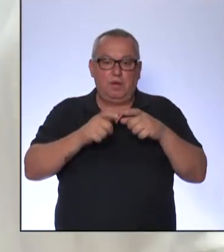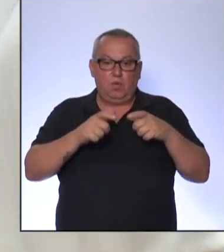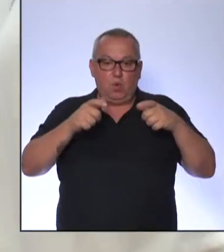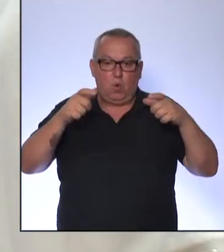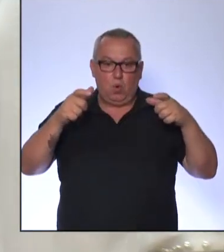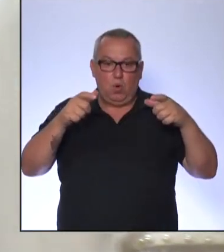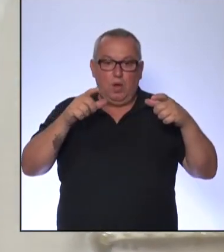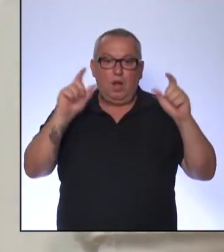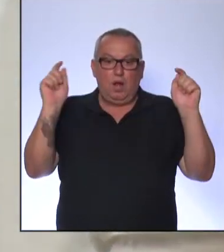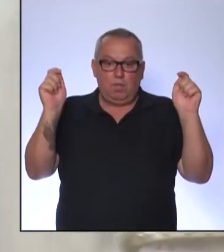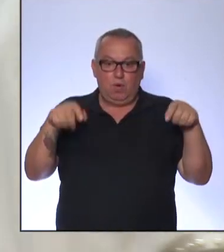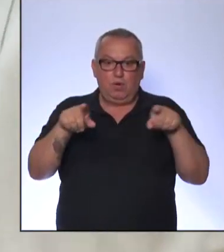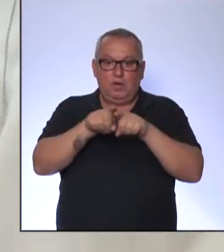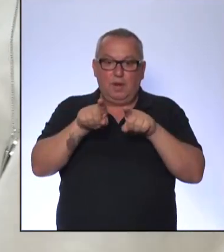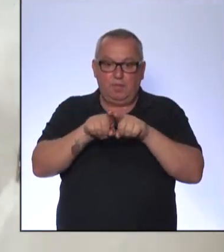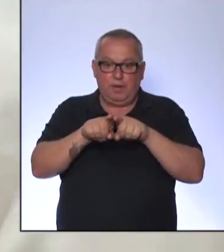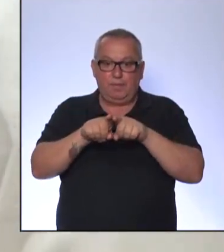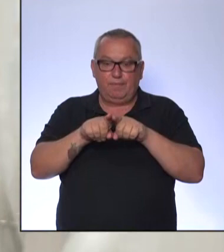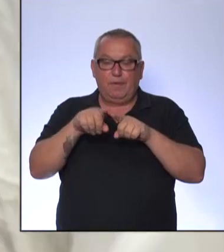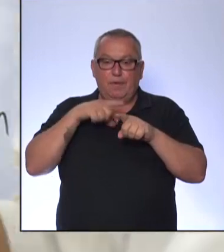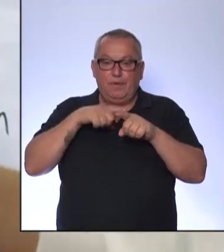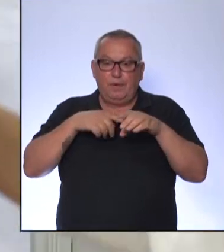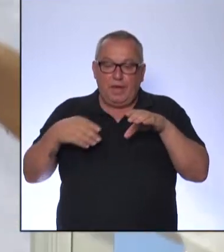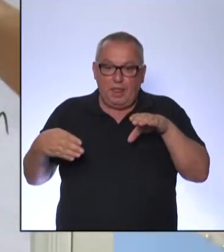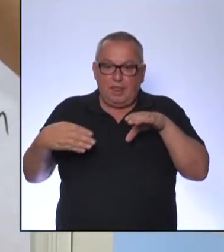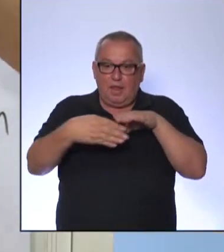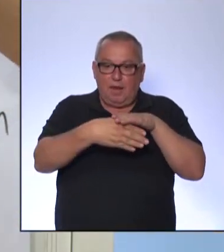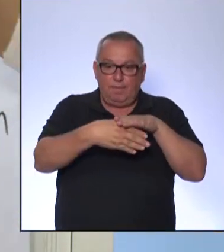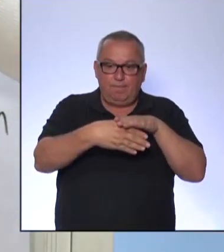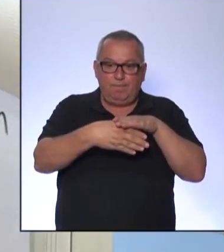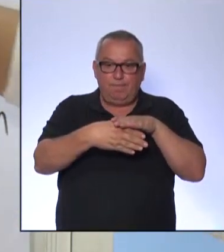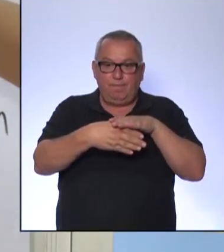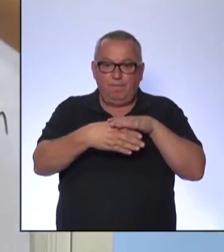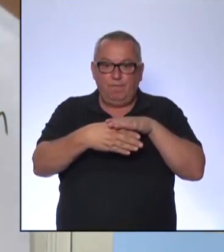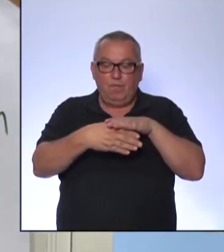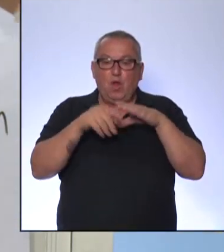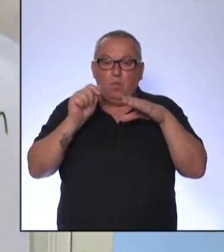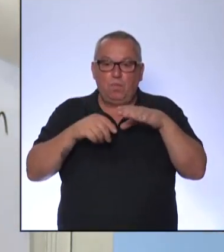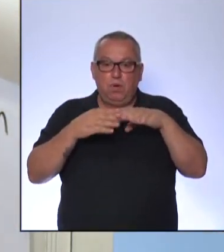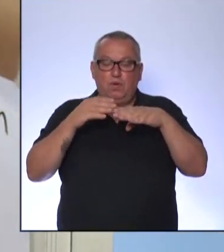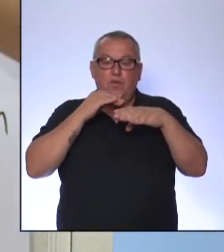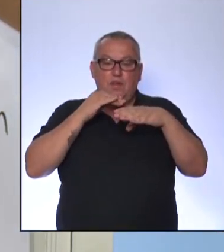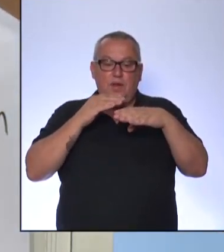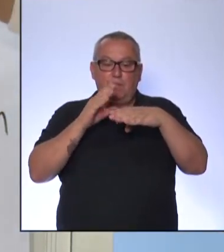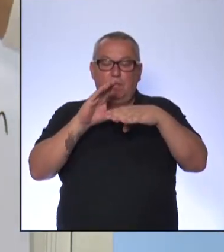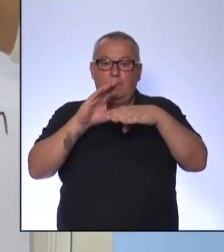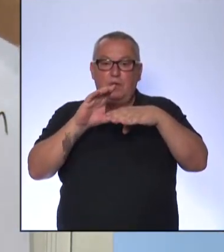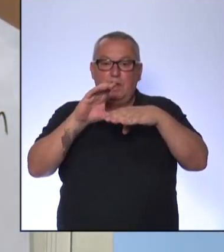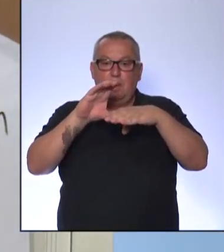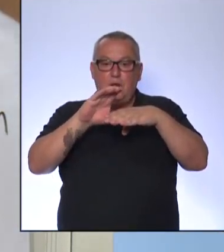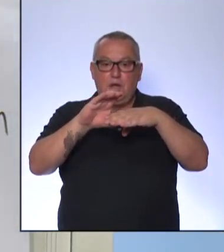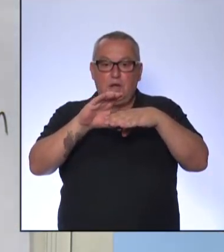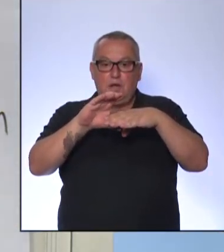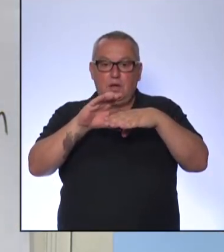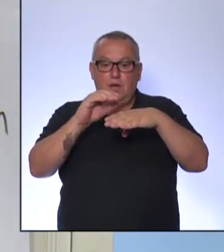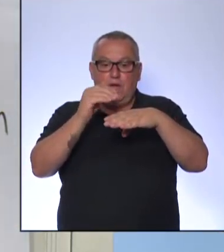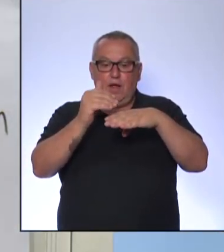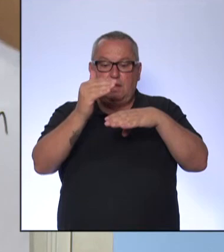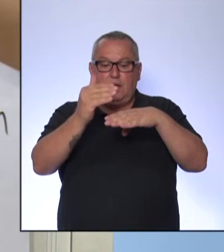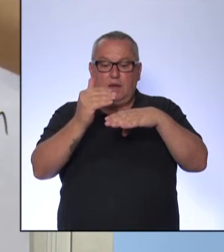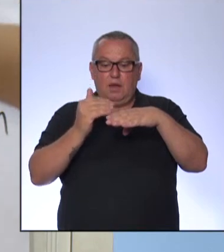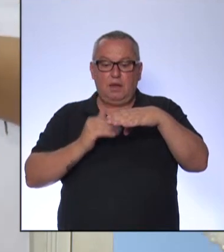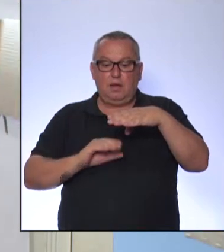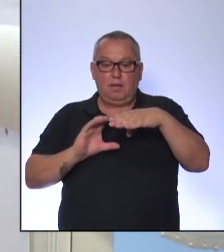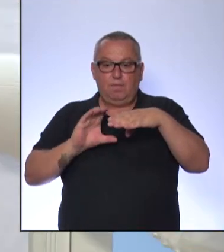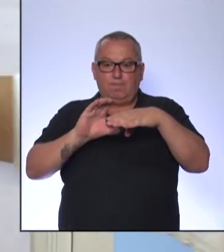maiores, elas podem passar essa membrana, então elas podem tanto ficar no meio extracelular, ou seja, fora da